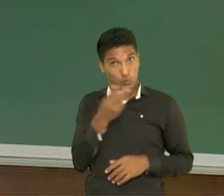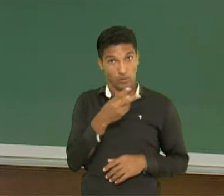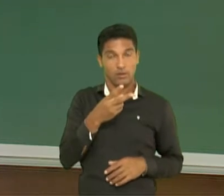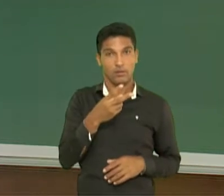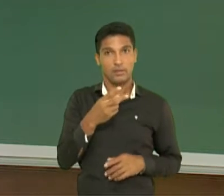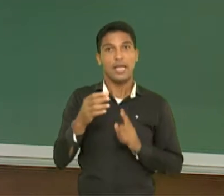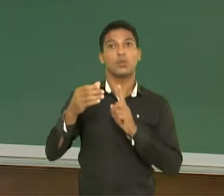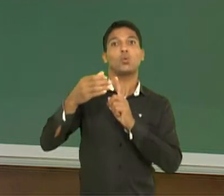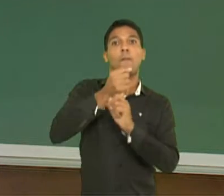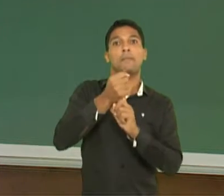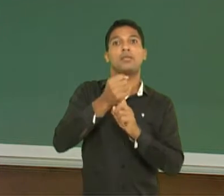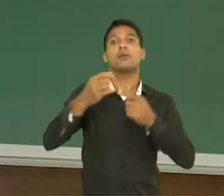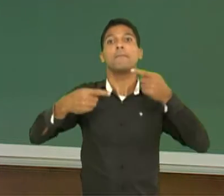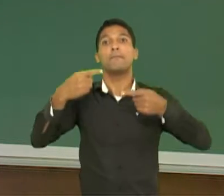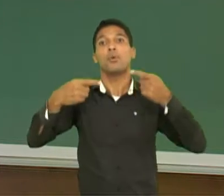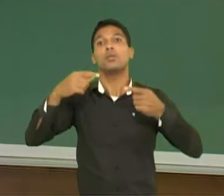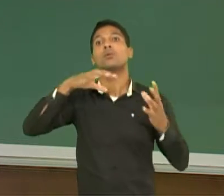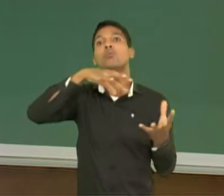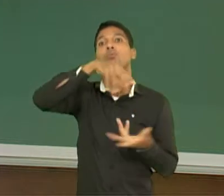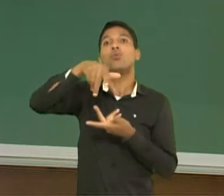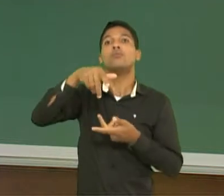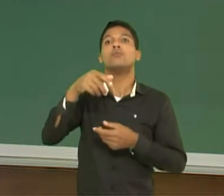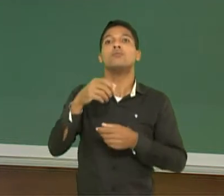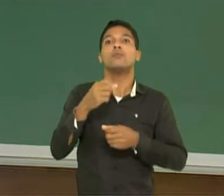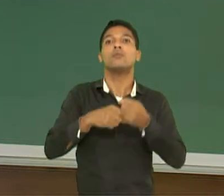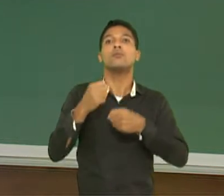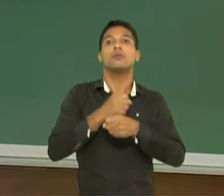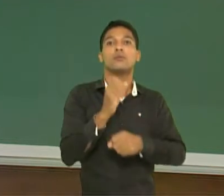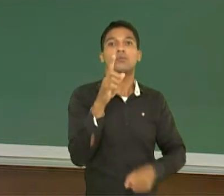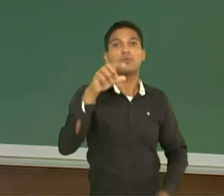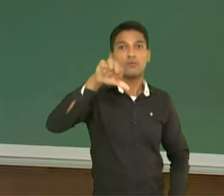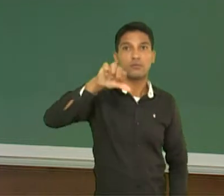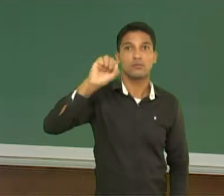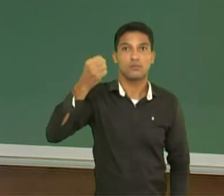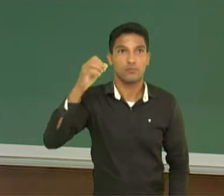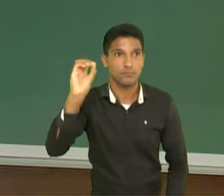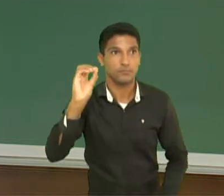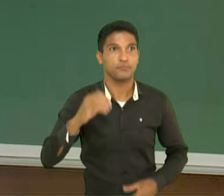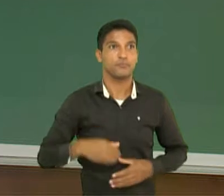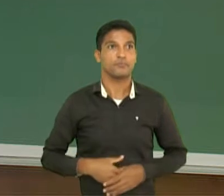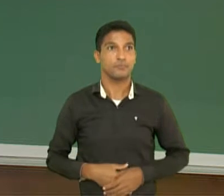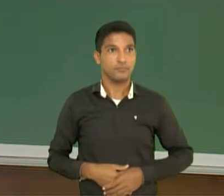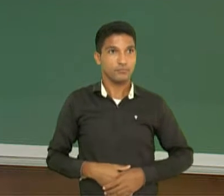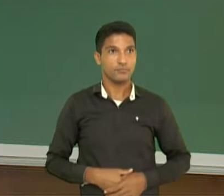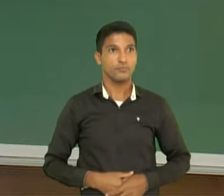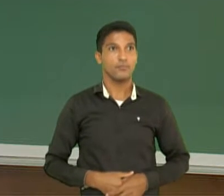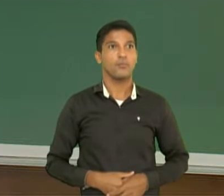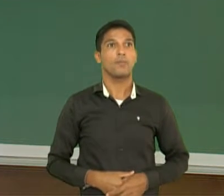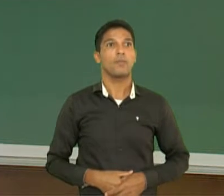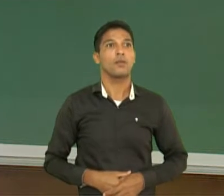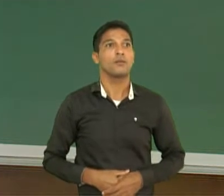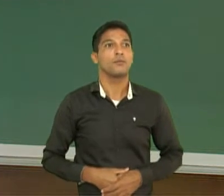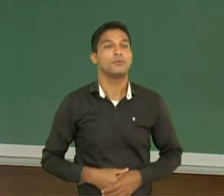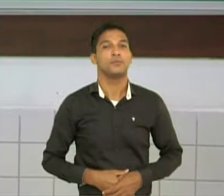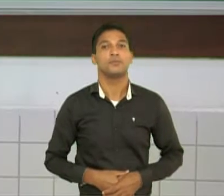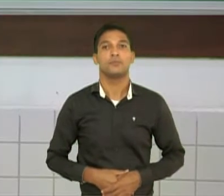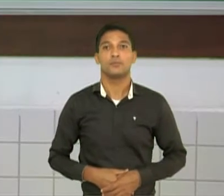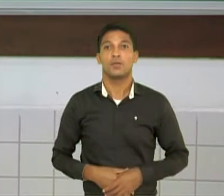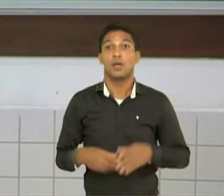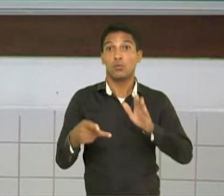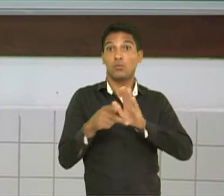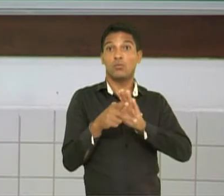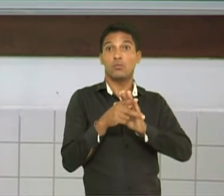1980. Além deles, Helmut Kohl, na Alemanha Ocidental, outro grande símbolo aí da prática do